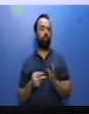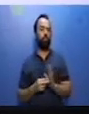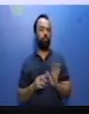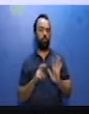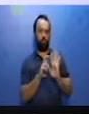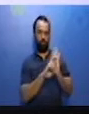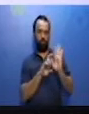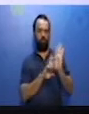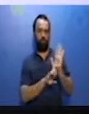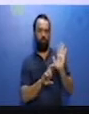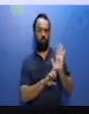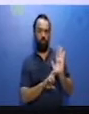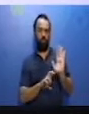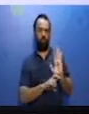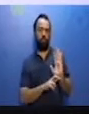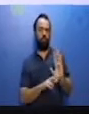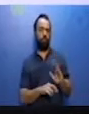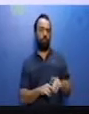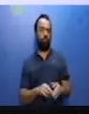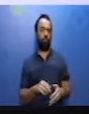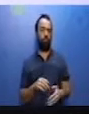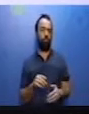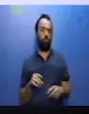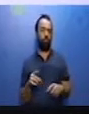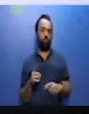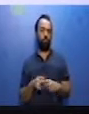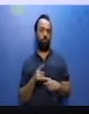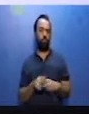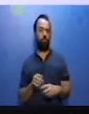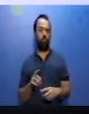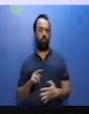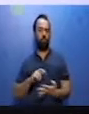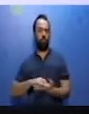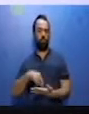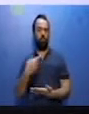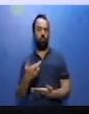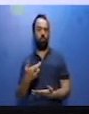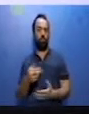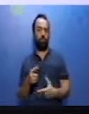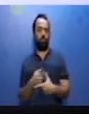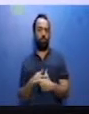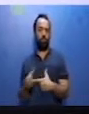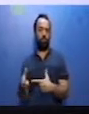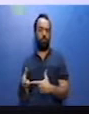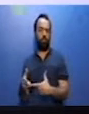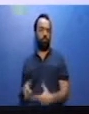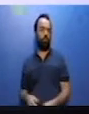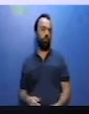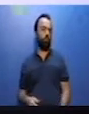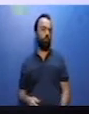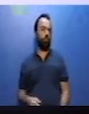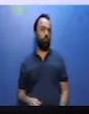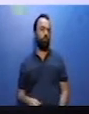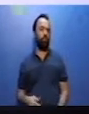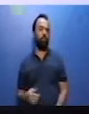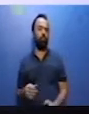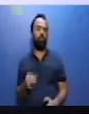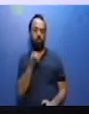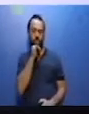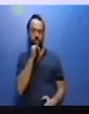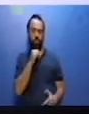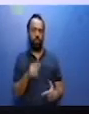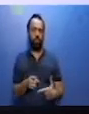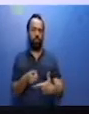passo a passo para resolver um problema por exemplo a conta de dividir o algoritmo a gente nós colocamos a